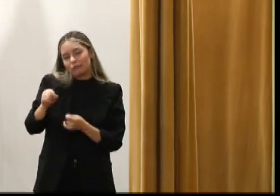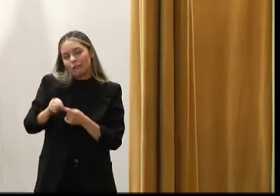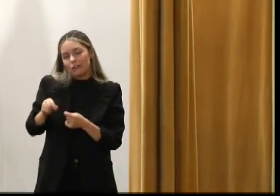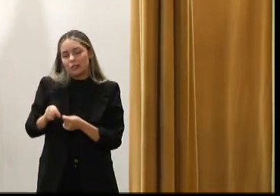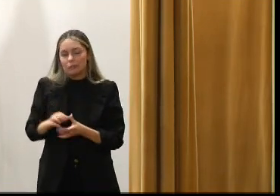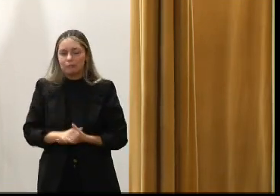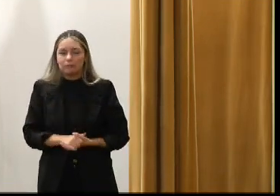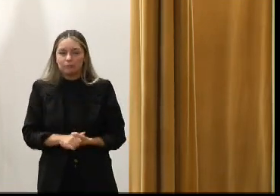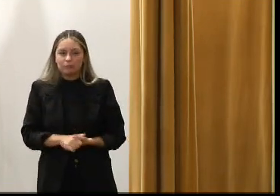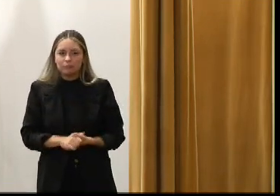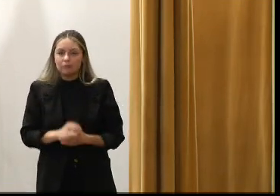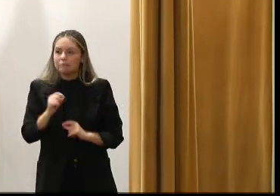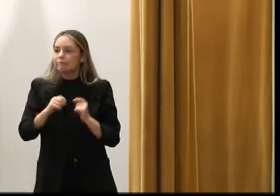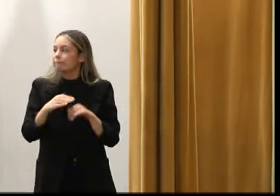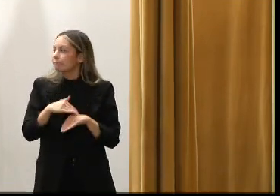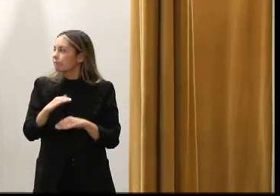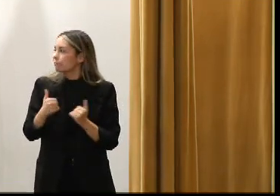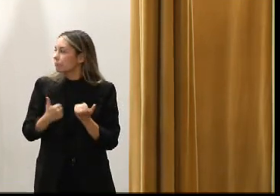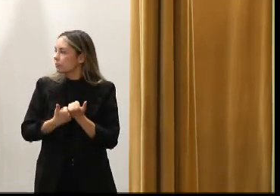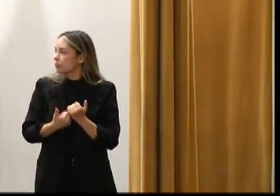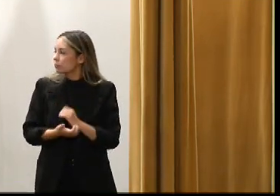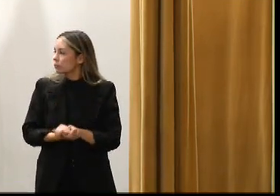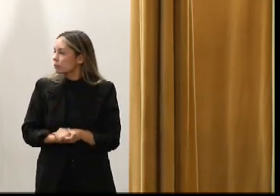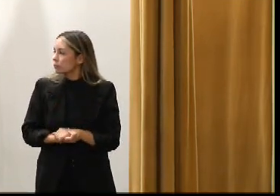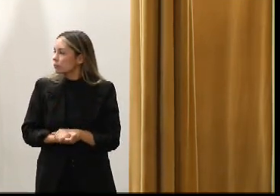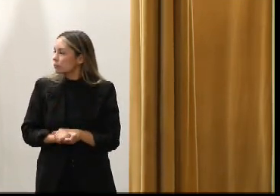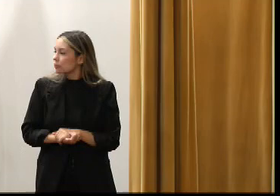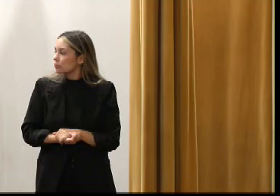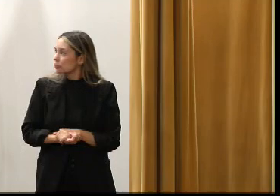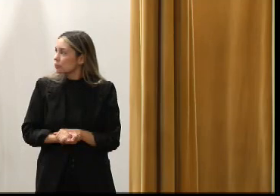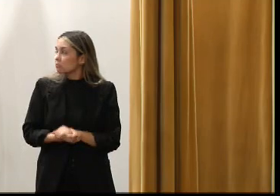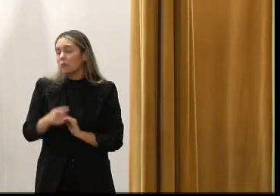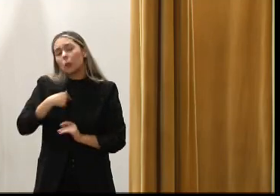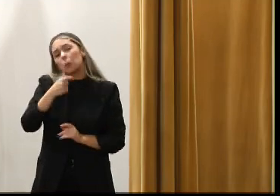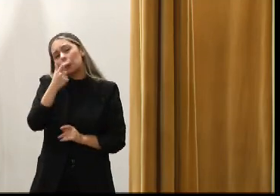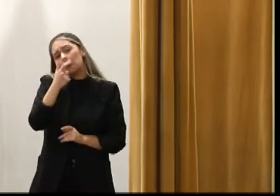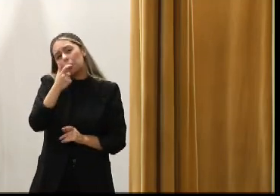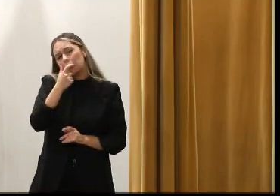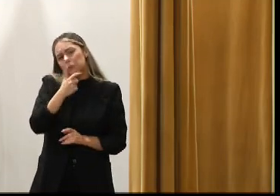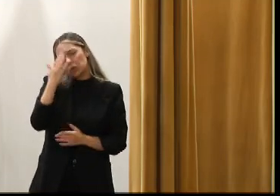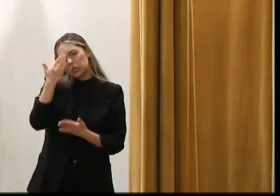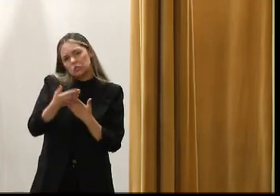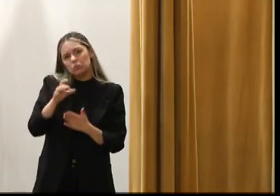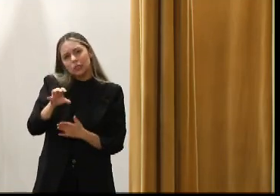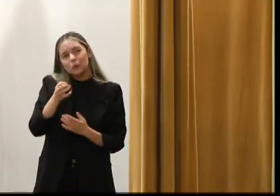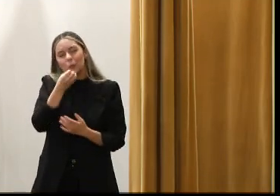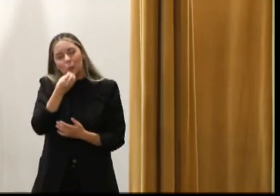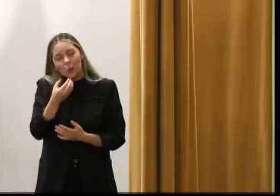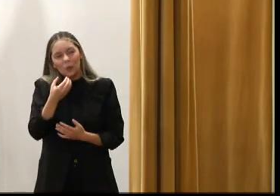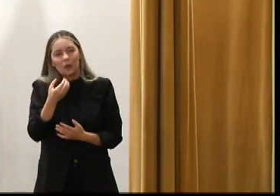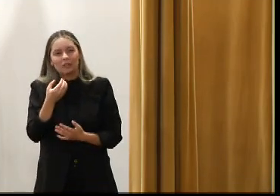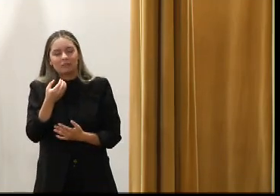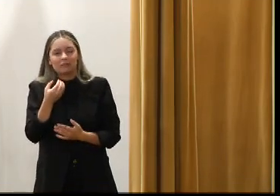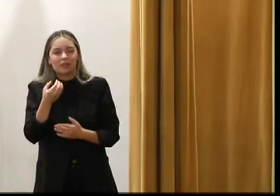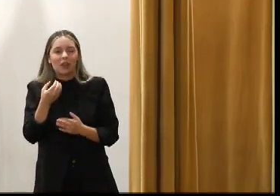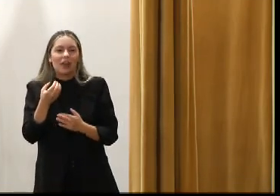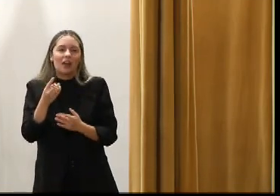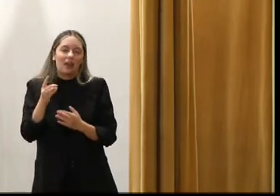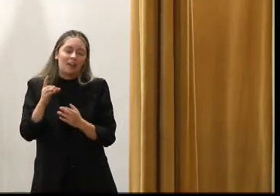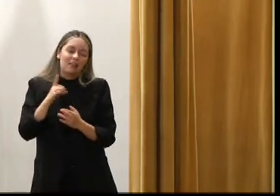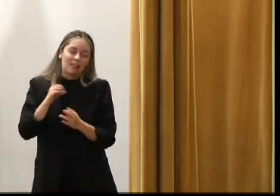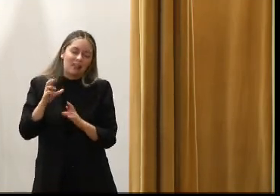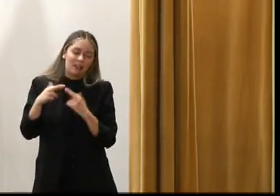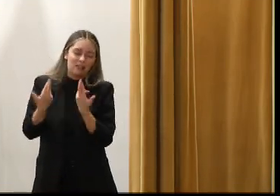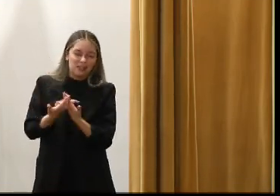O que mais eu poderia contribuir para a gente? Eu acredito que seja isso, uma boa conferência a todos. Muito obrigado pela